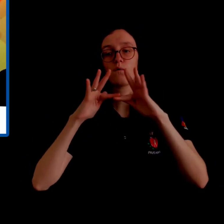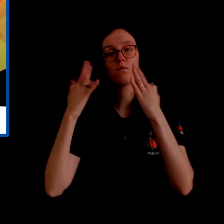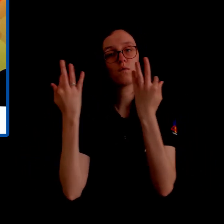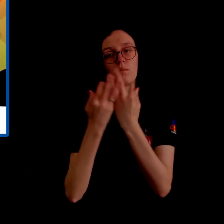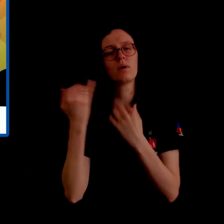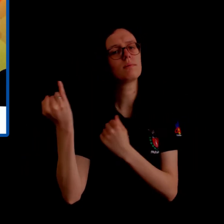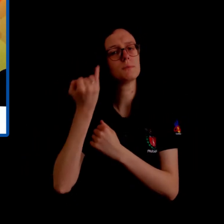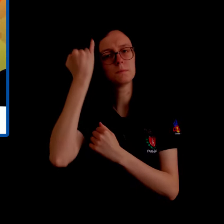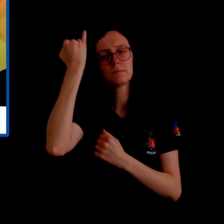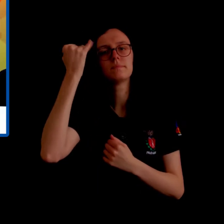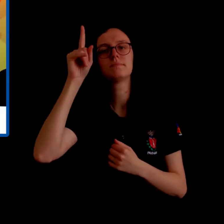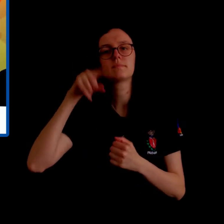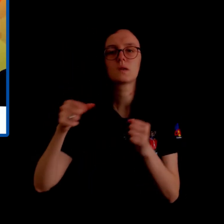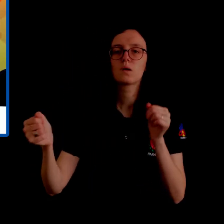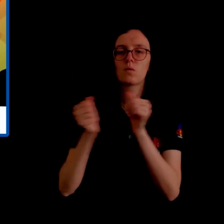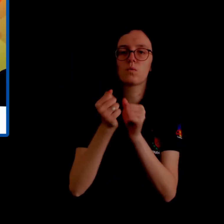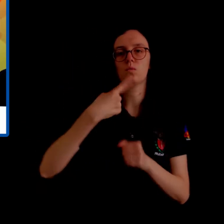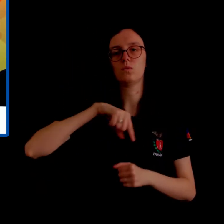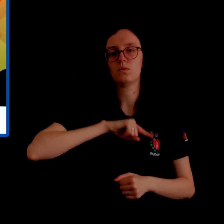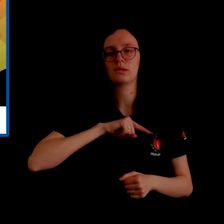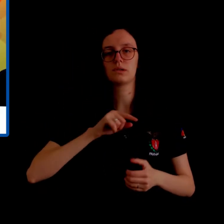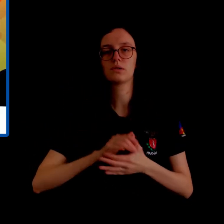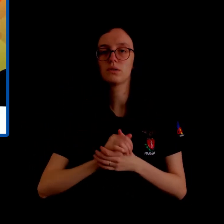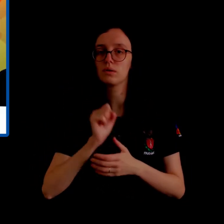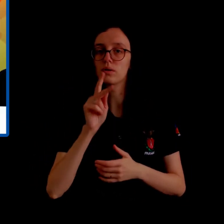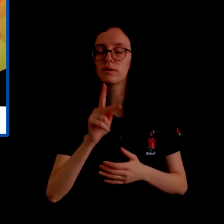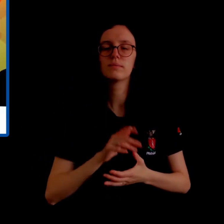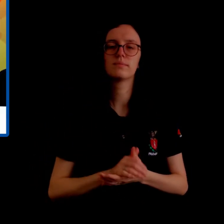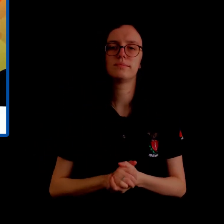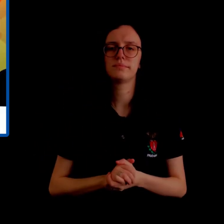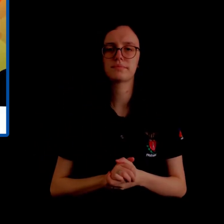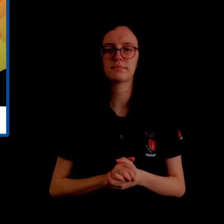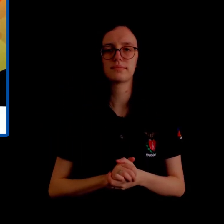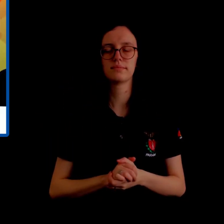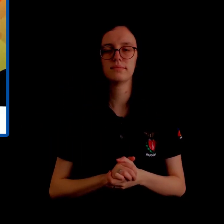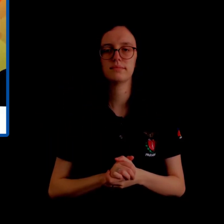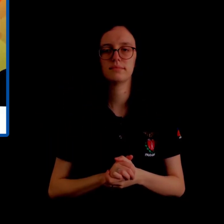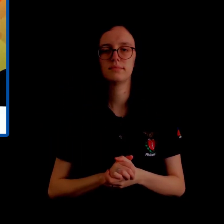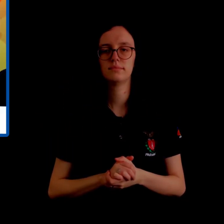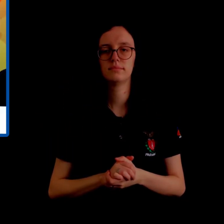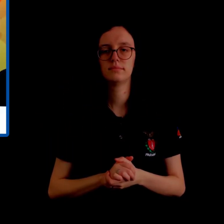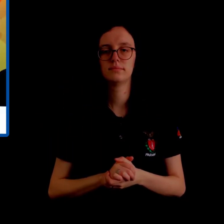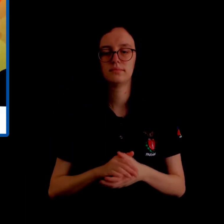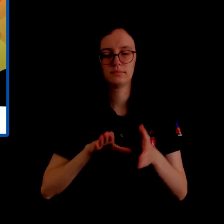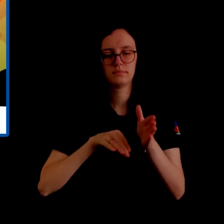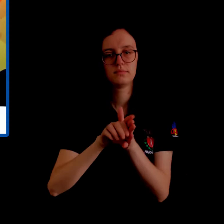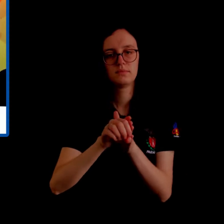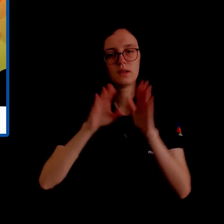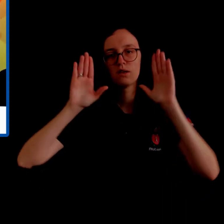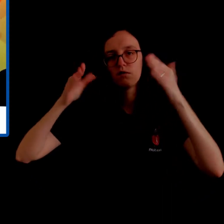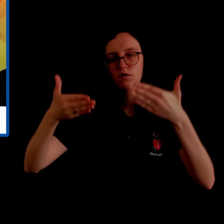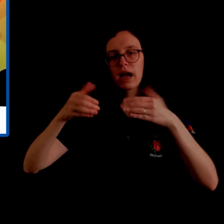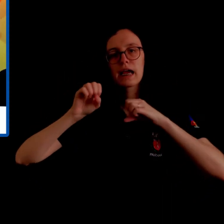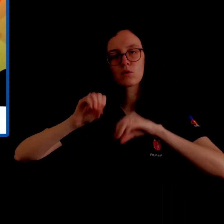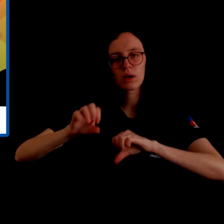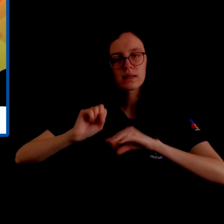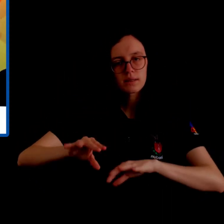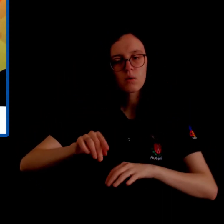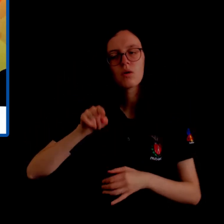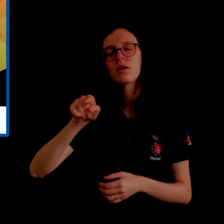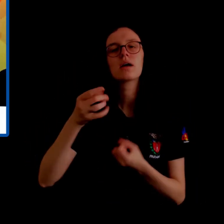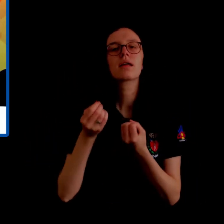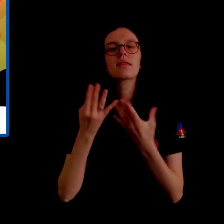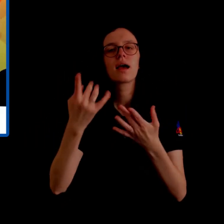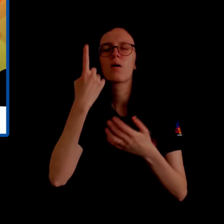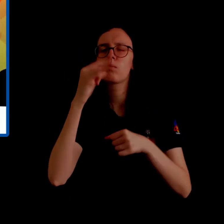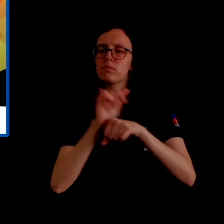ela esteja junto conosco, tá certo? E a Google for Education, ela oferece uma